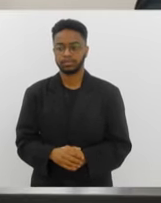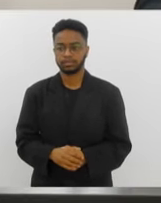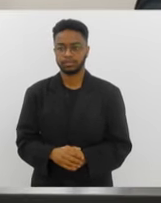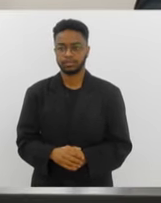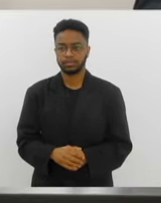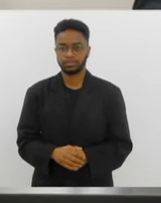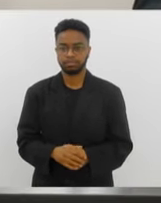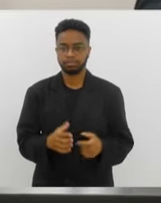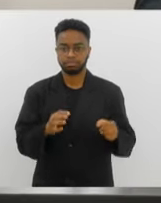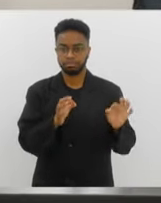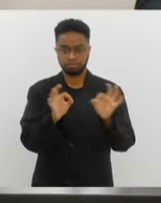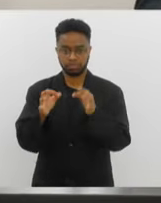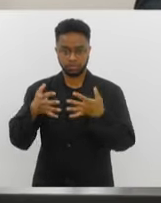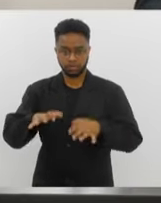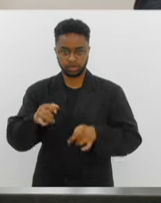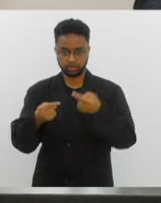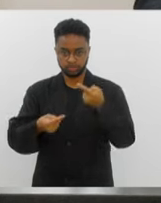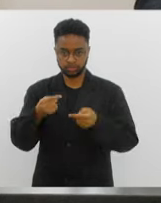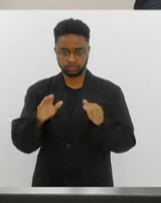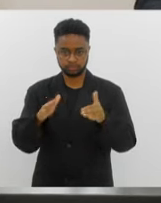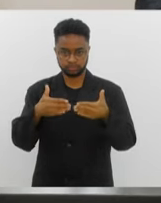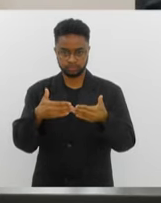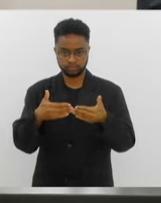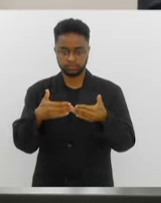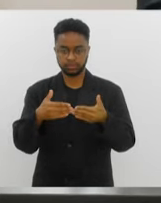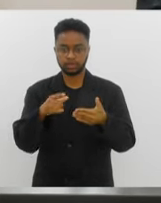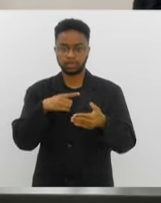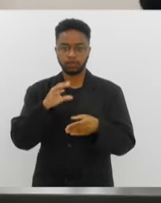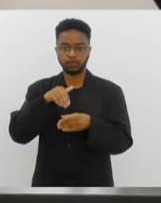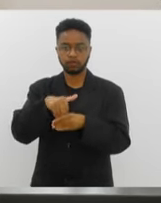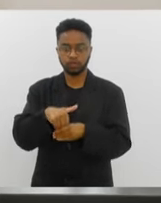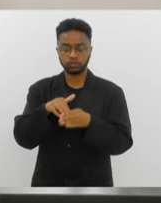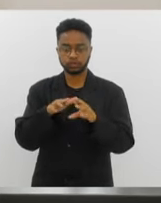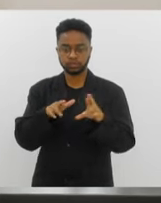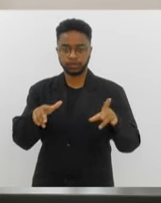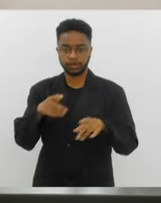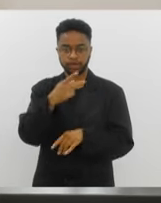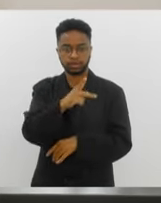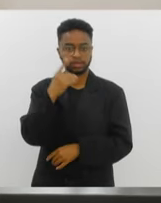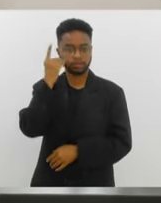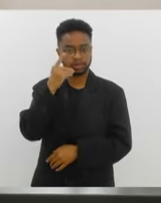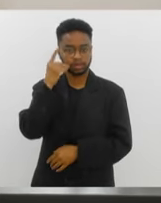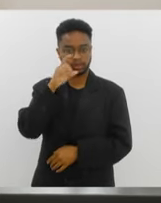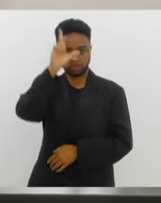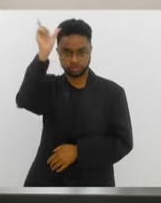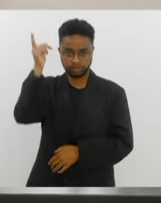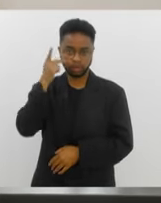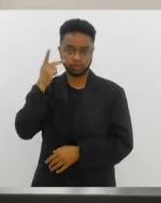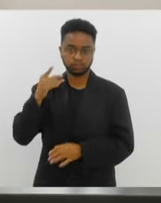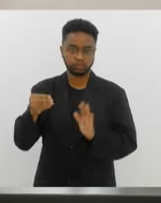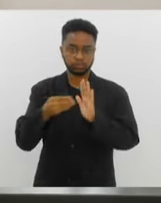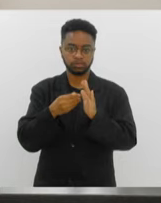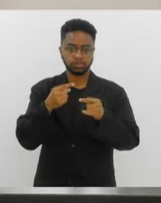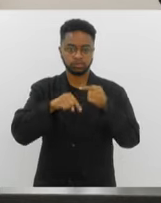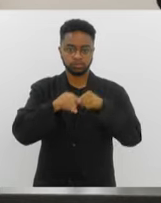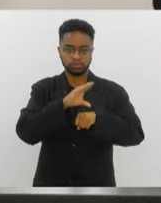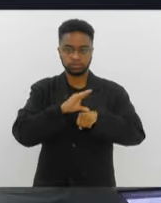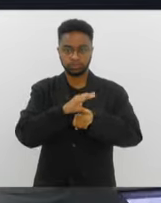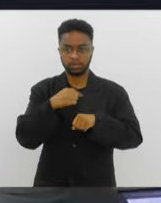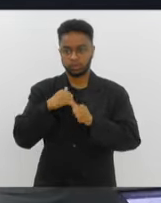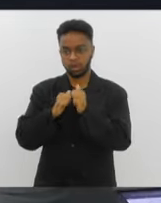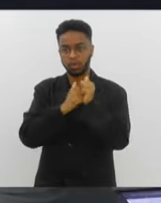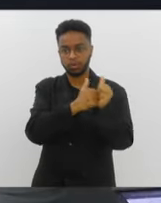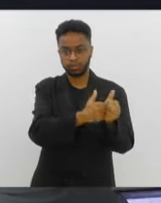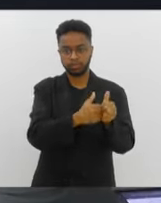Não havendo quem queira discutir, encerrada a discussão, há um voto divergente, deputado Luiz Paulo, pela inconstitucionalidade simples. Acompanho o deputado Luiz Paulo.